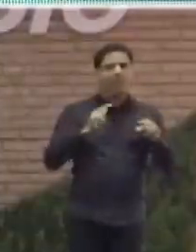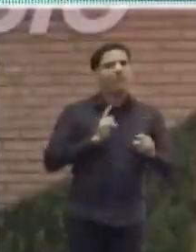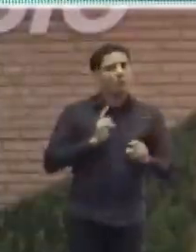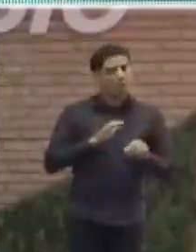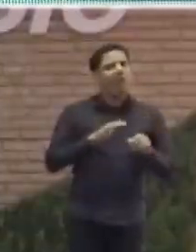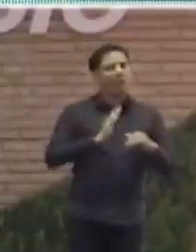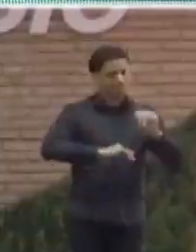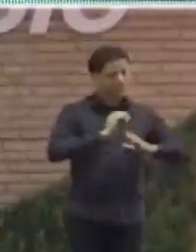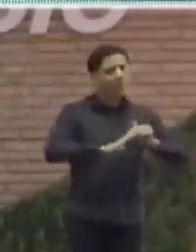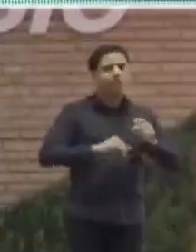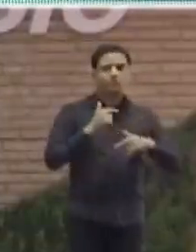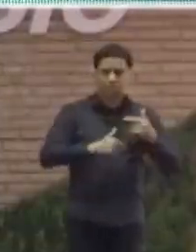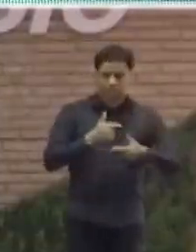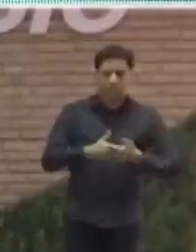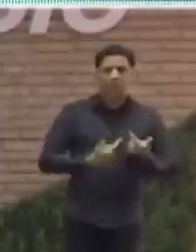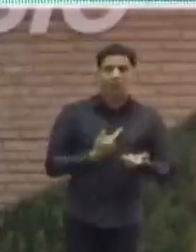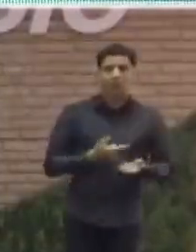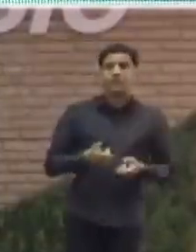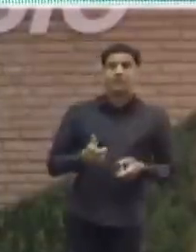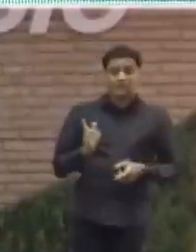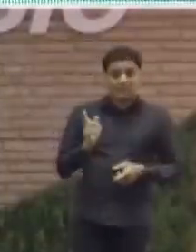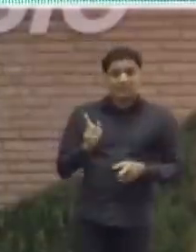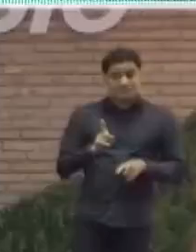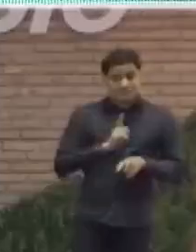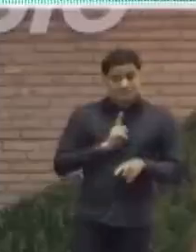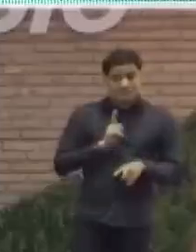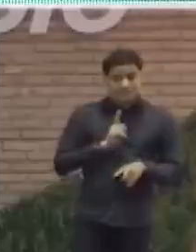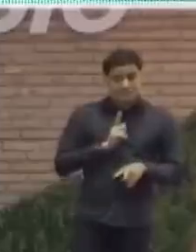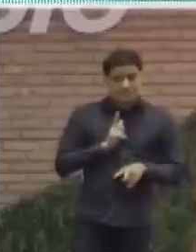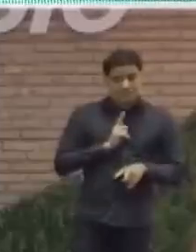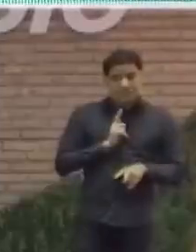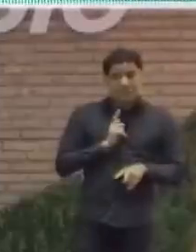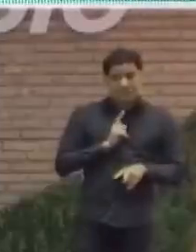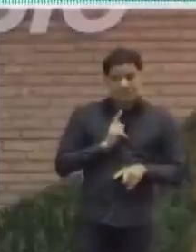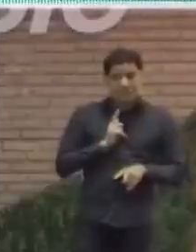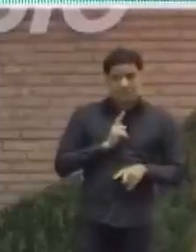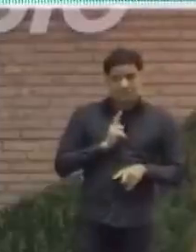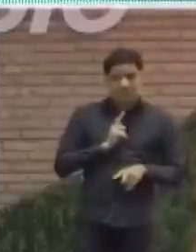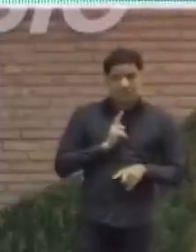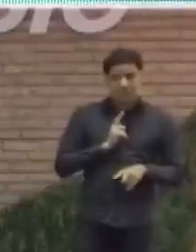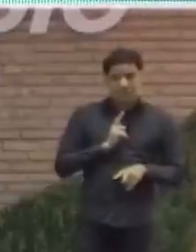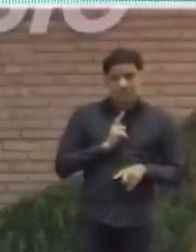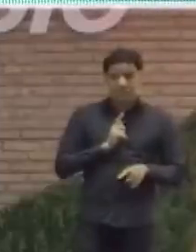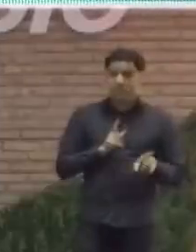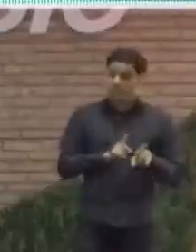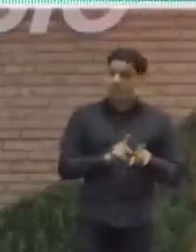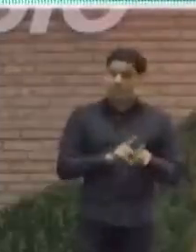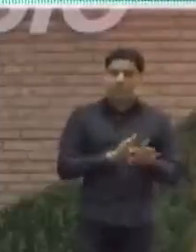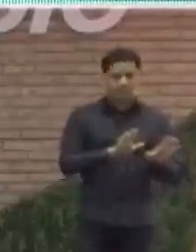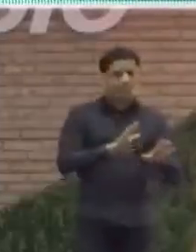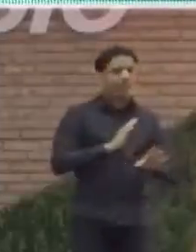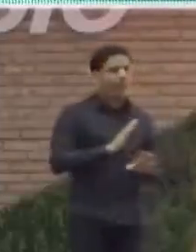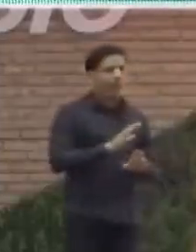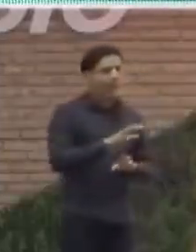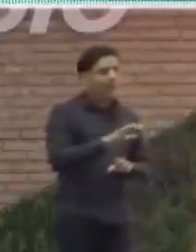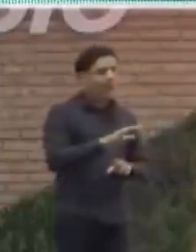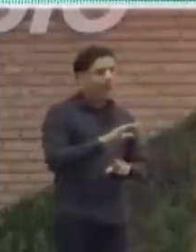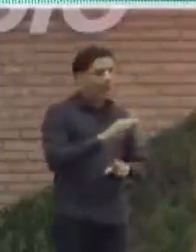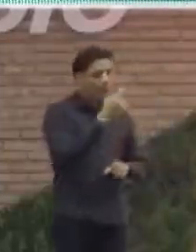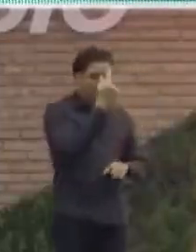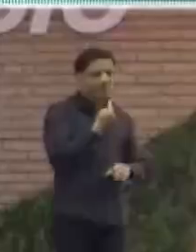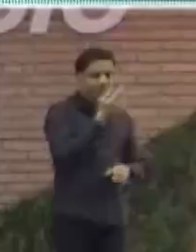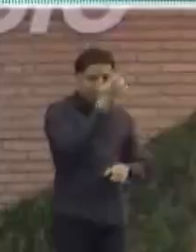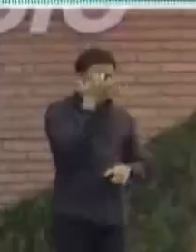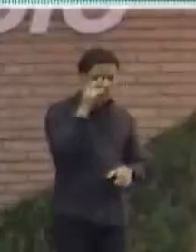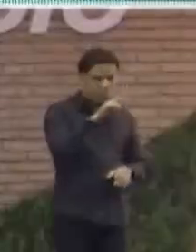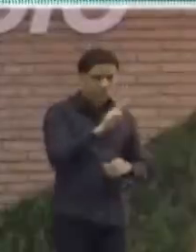temos uma cultura que quem trabalha na construção civil não quer que o seu filho